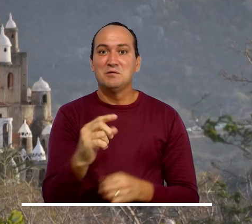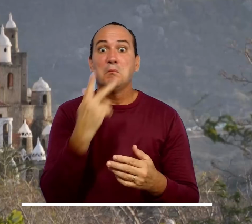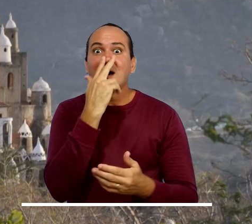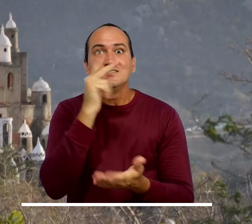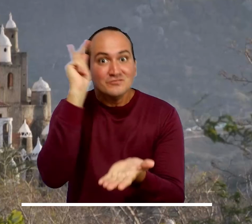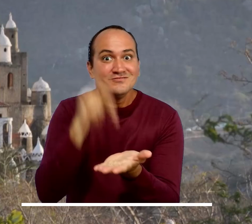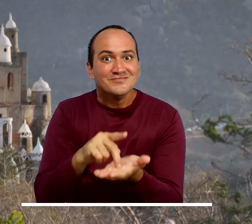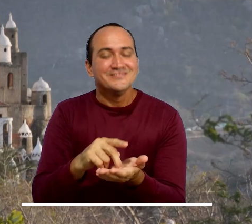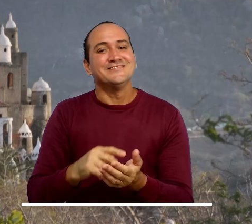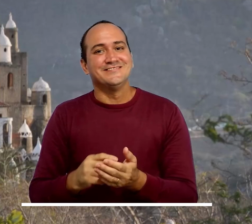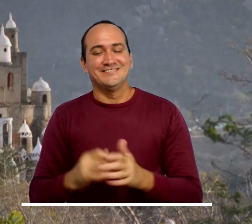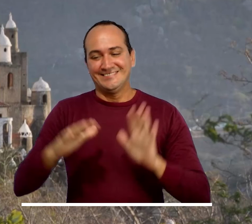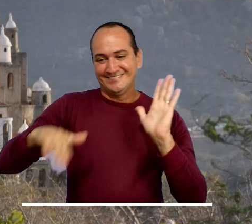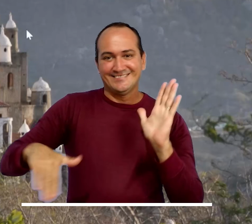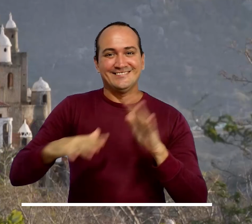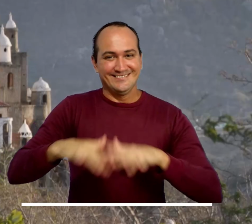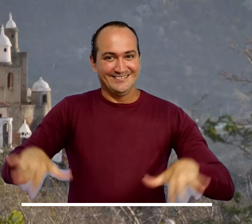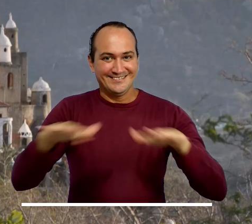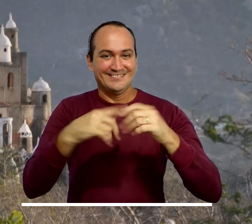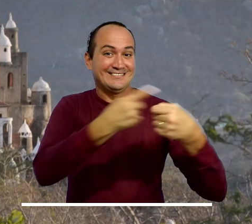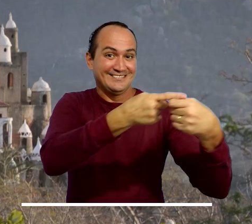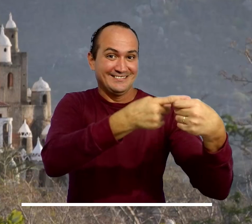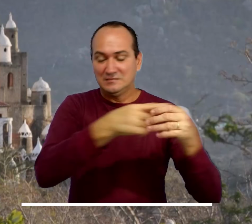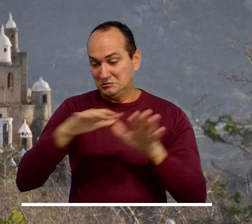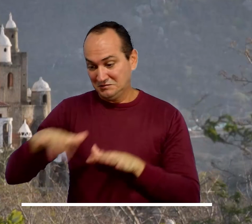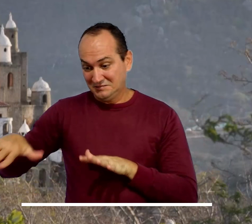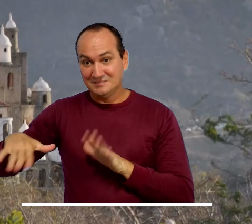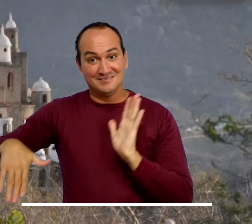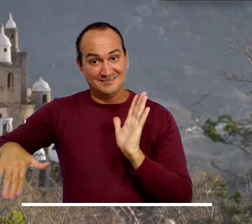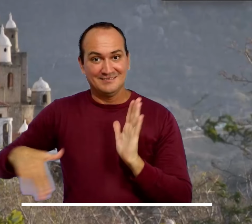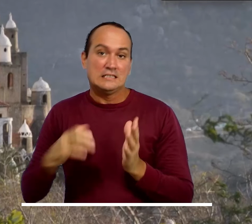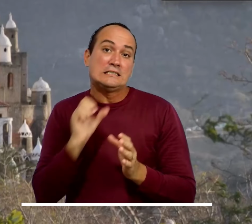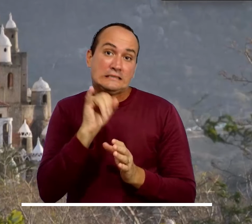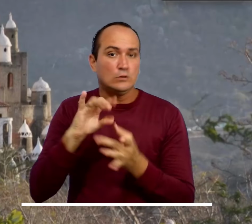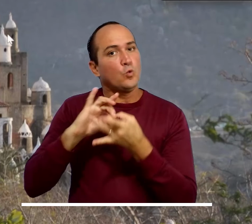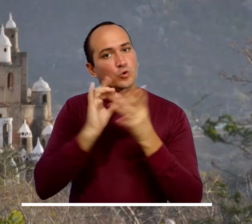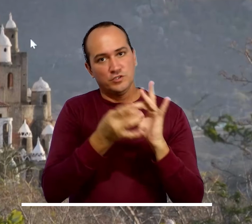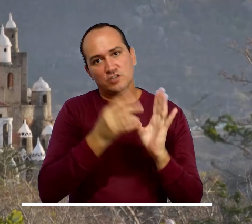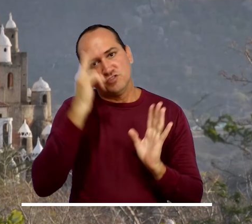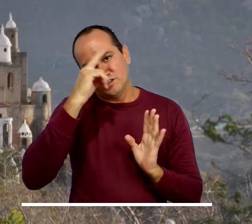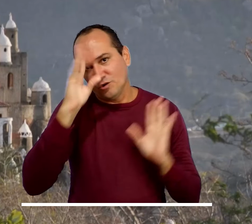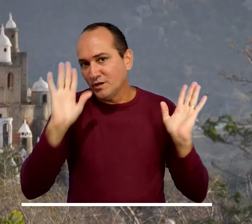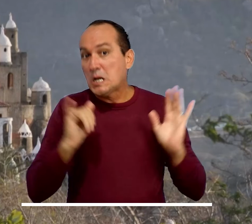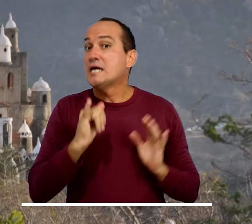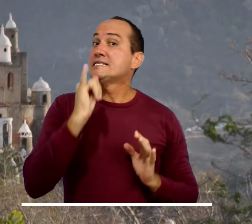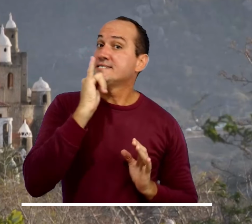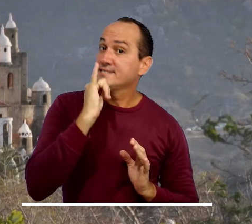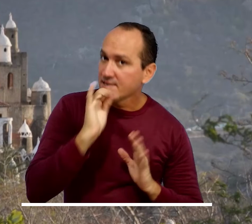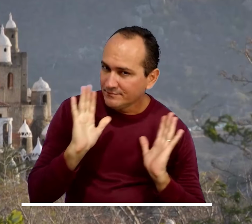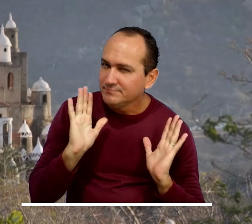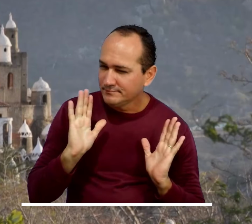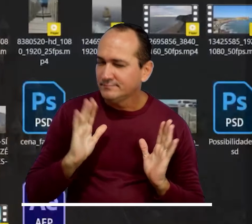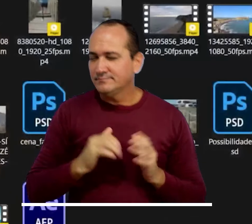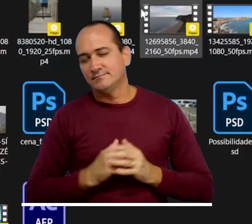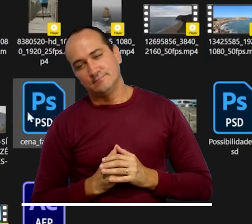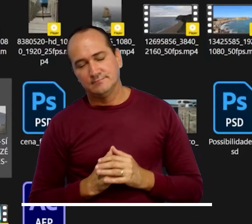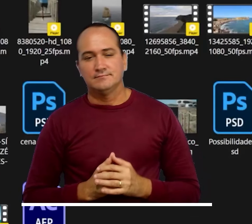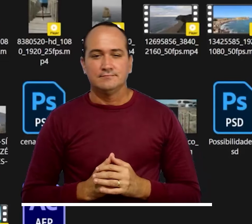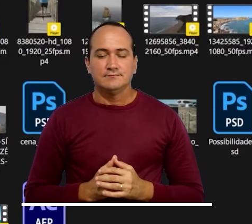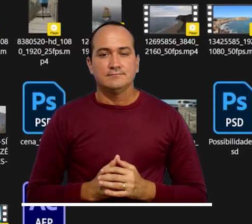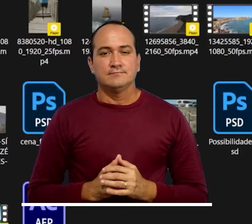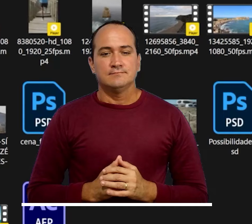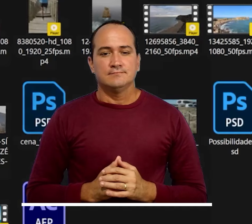não na região do Trairi, aqui no Rio Grande do Norte. Se esse fosse o contexto da história, por exemplo, que você está querendo contar. Então,